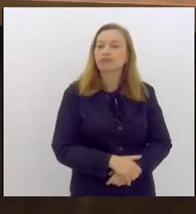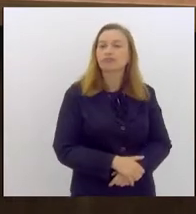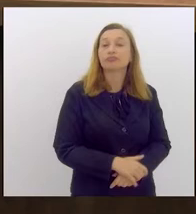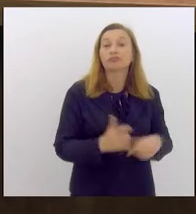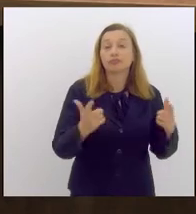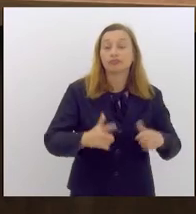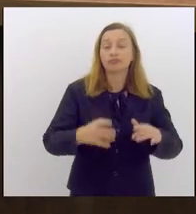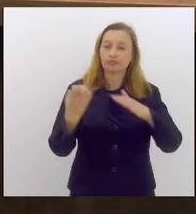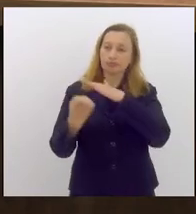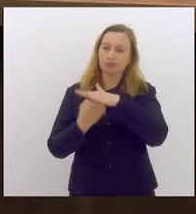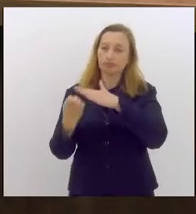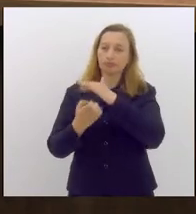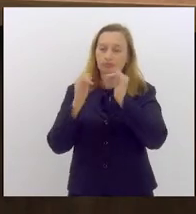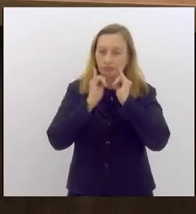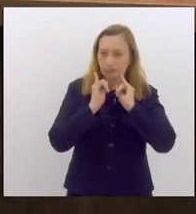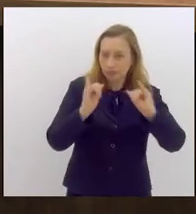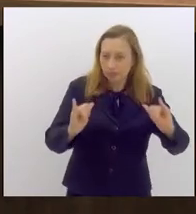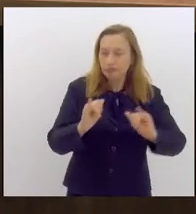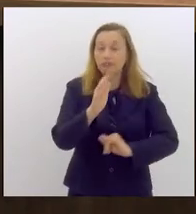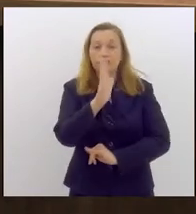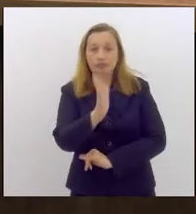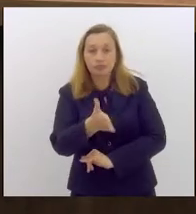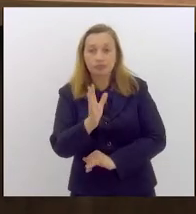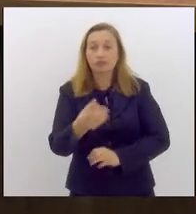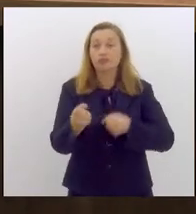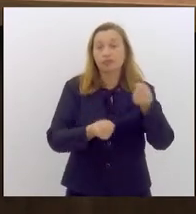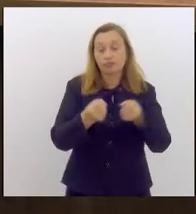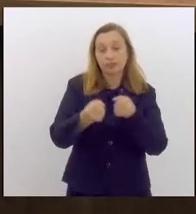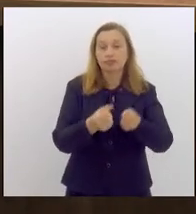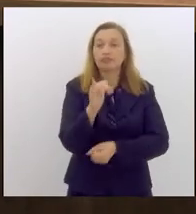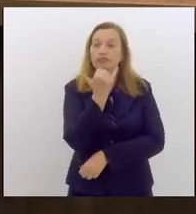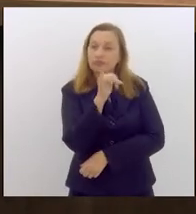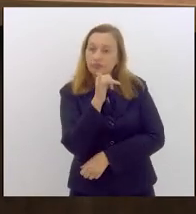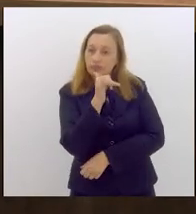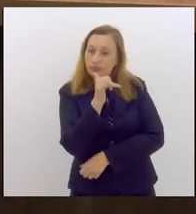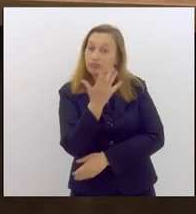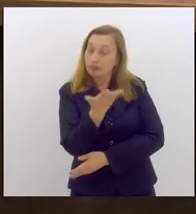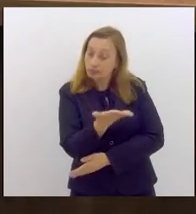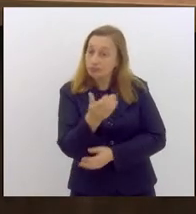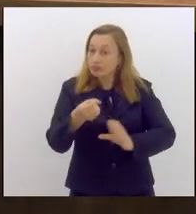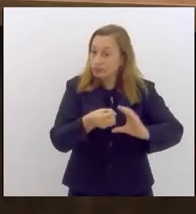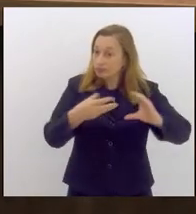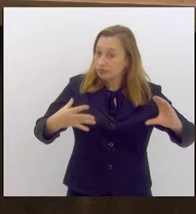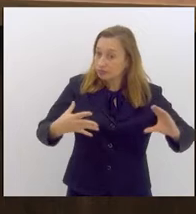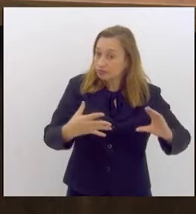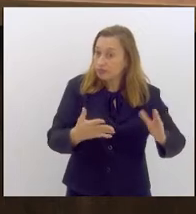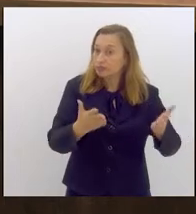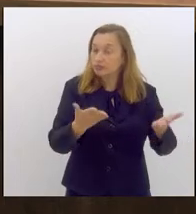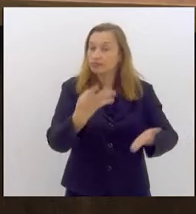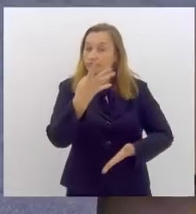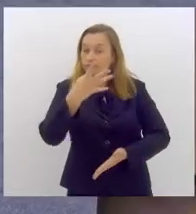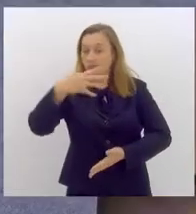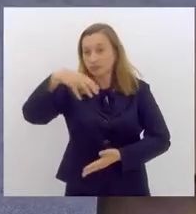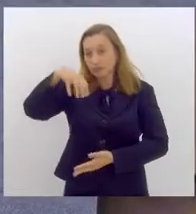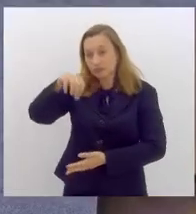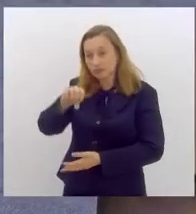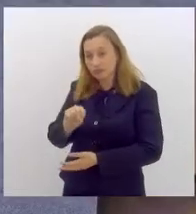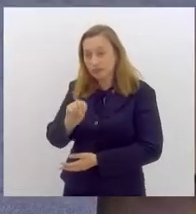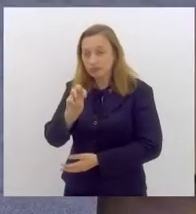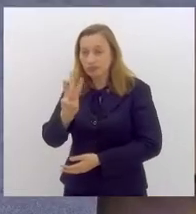onde a empresa anunciava já veículos com essas características de 48